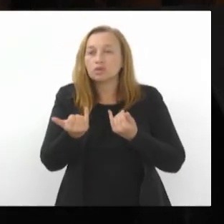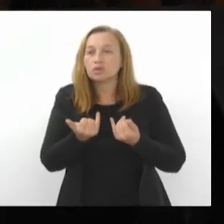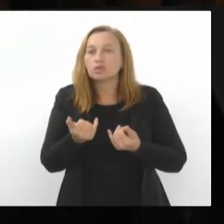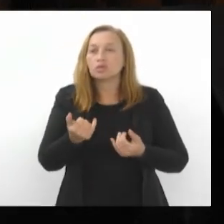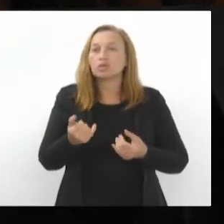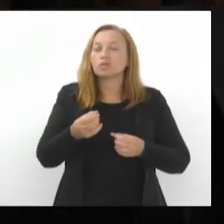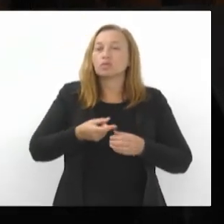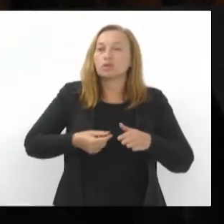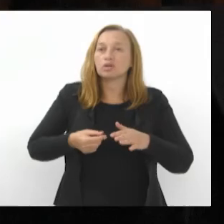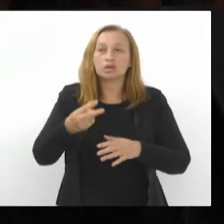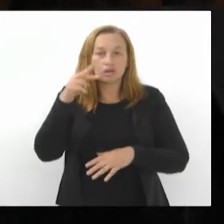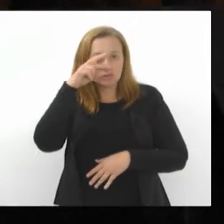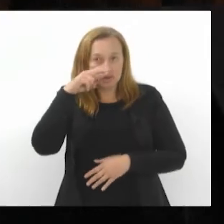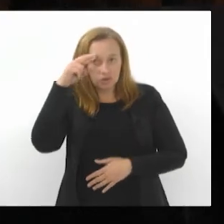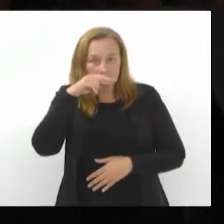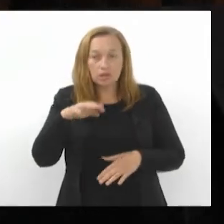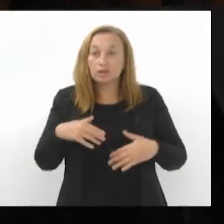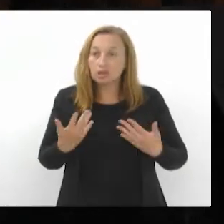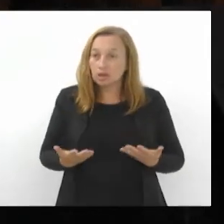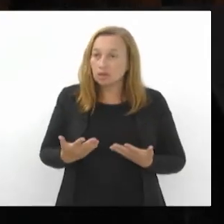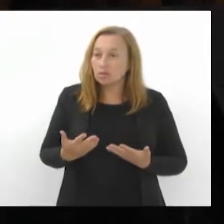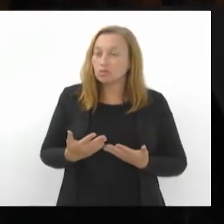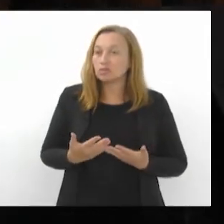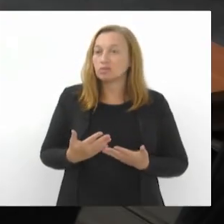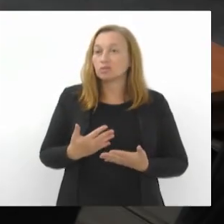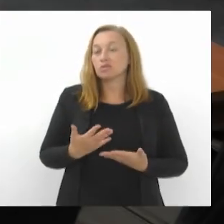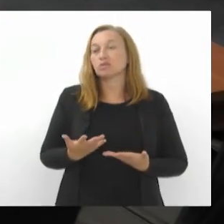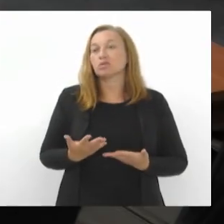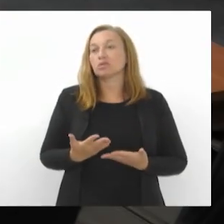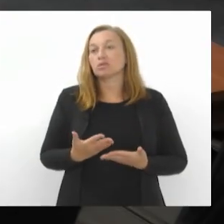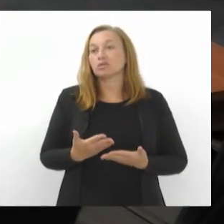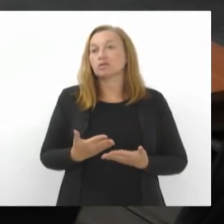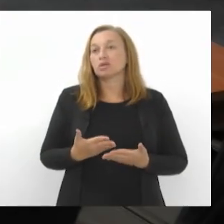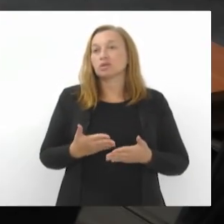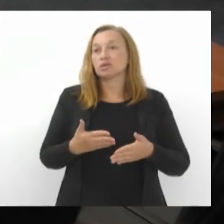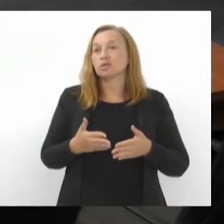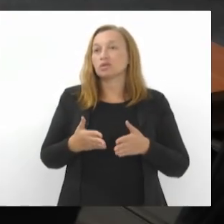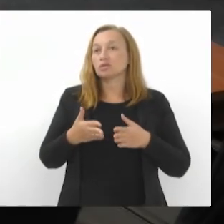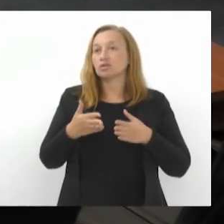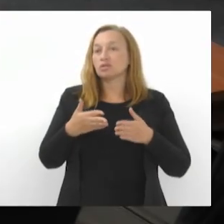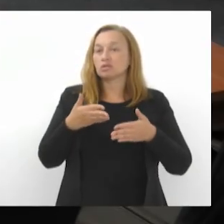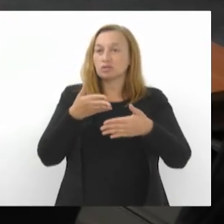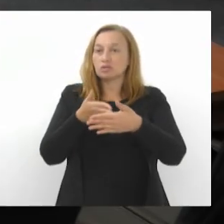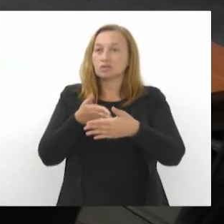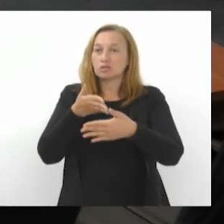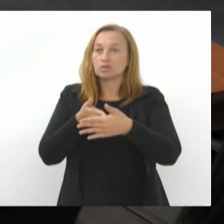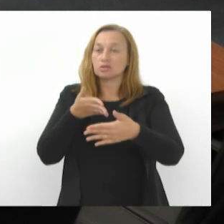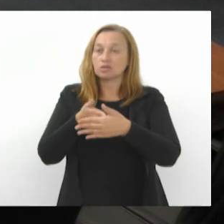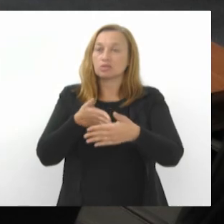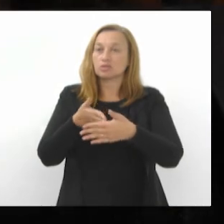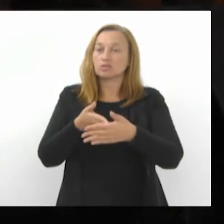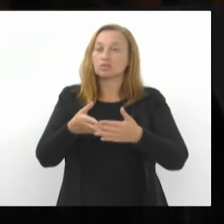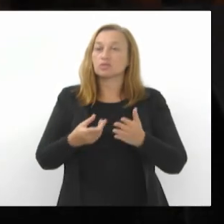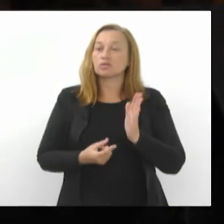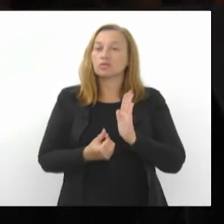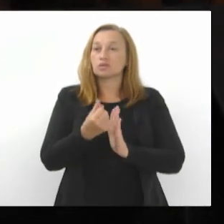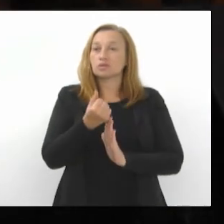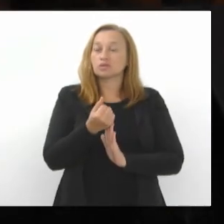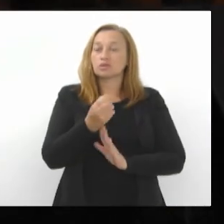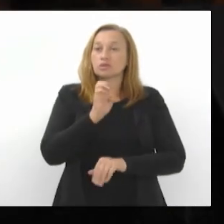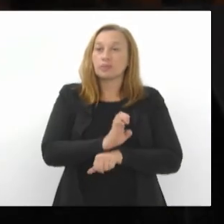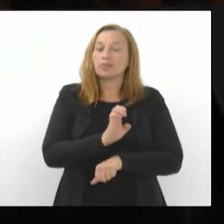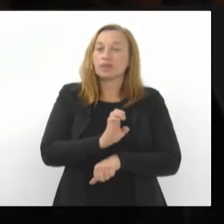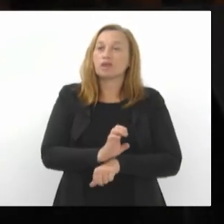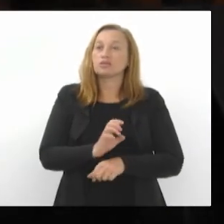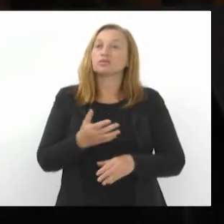a investigação. Então, a gente militarizou o orçamento do Estado sem que tivesse, evidentemente,